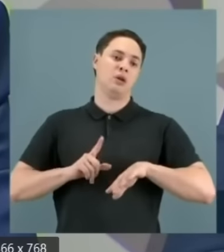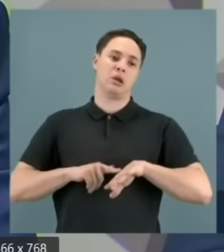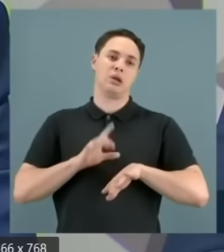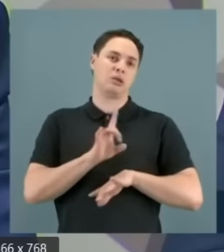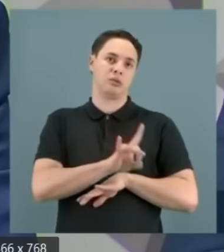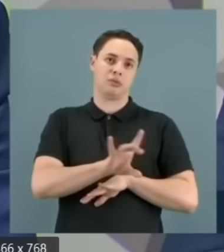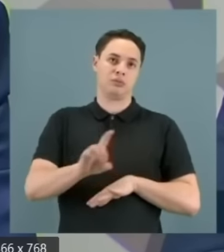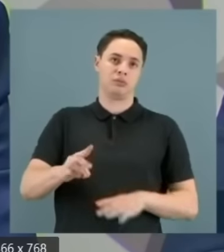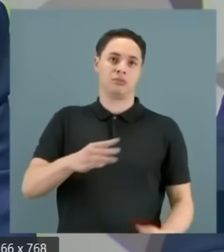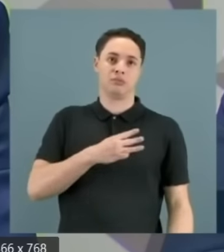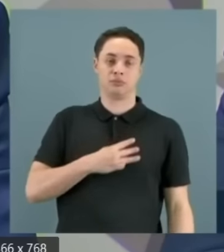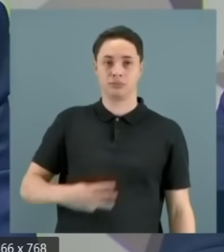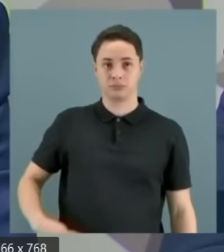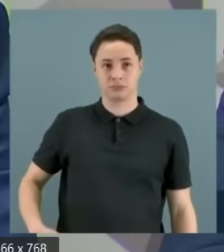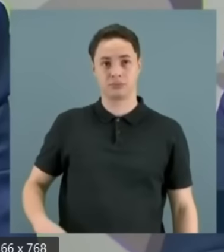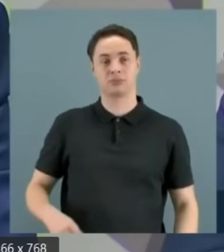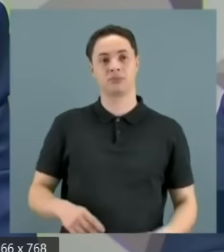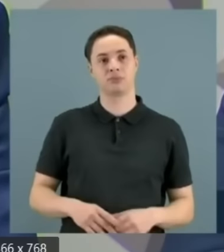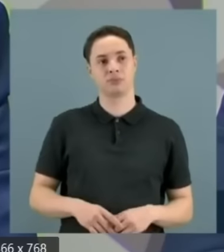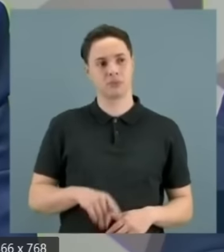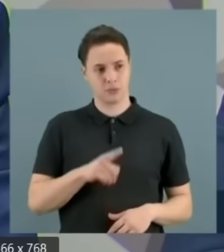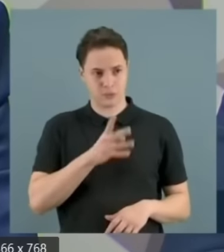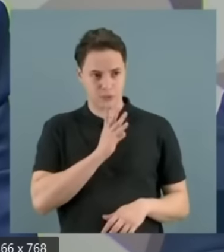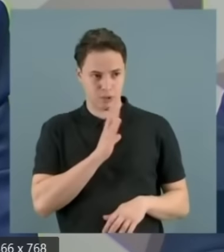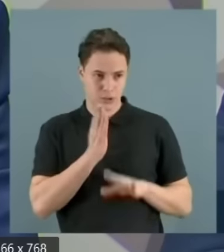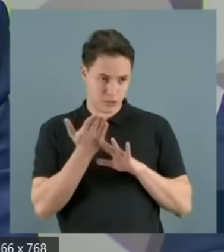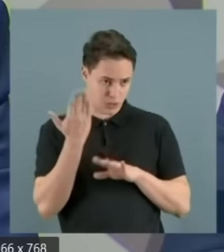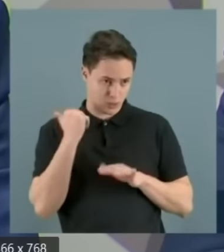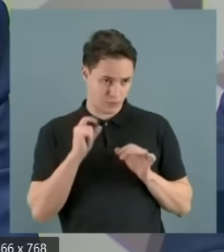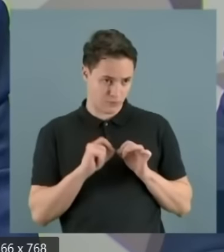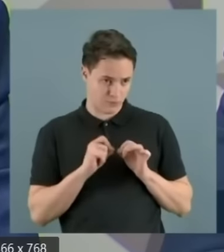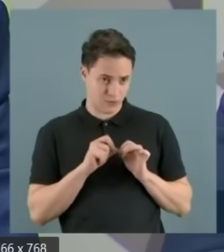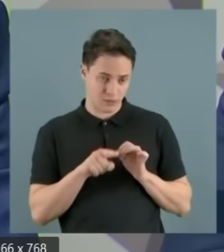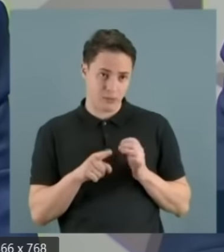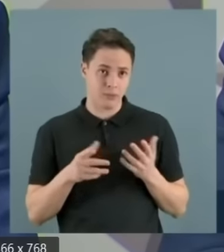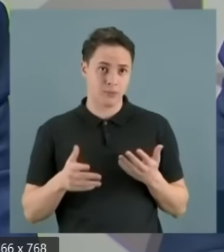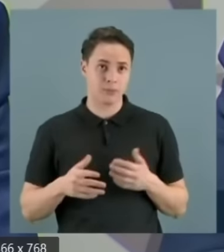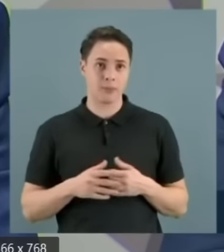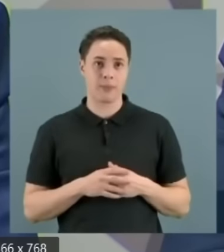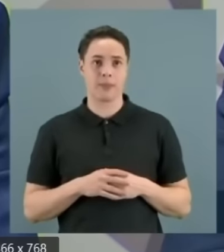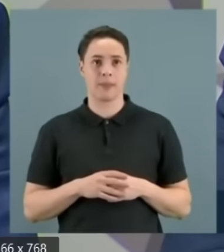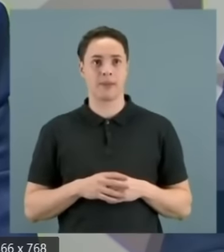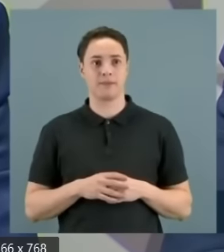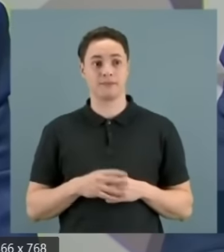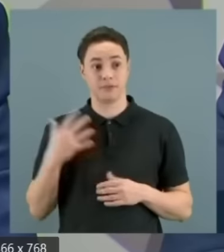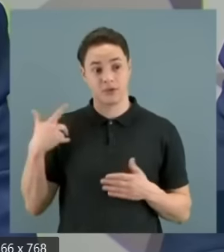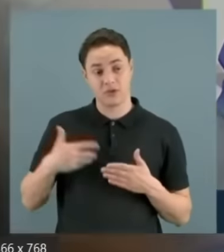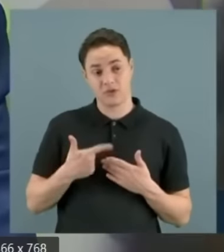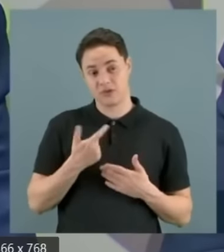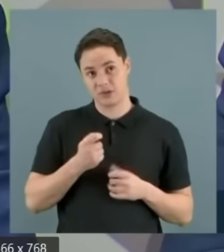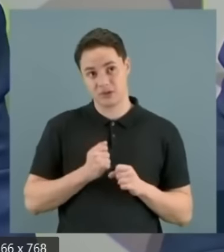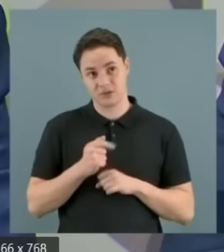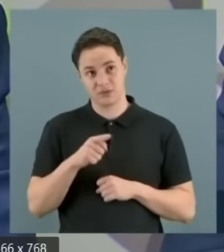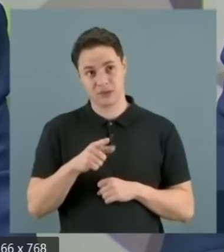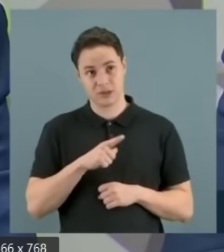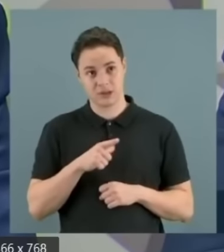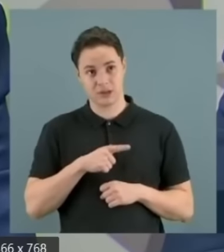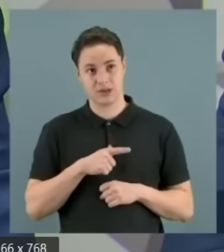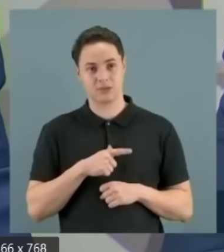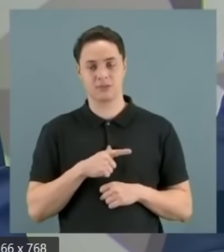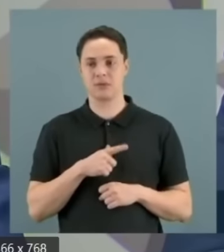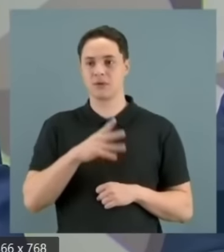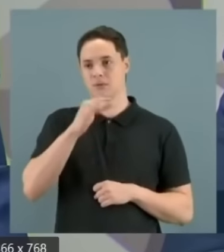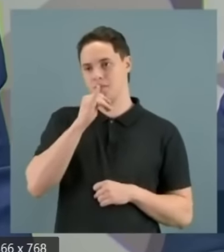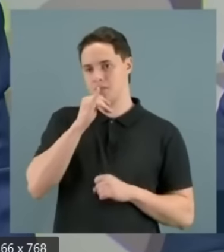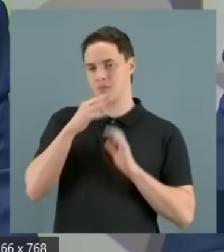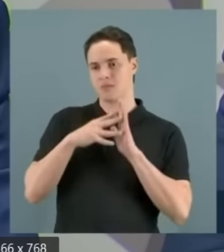ministro. O senhor conhece algum ministro anterior que tenha feito isso? Nesses 20 anos que o senhor tem de Previdência? Dando um exemplo,